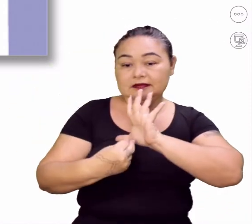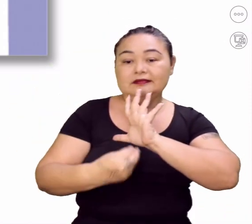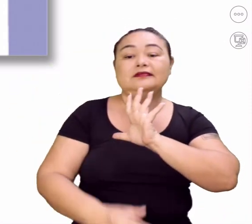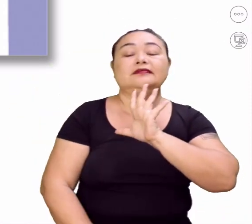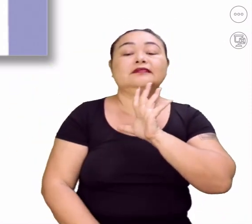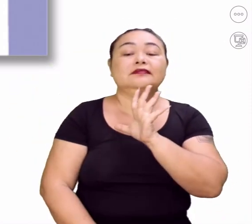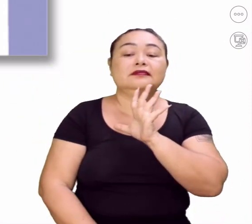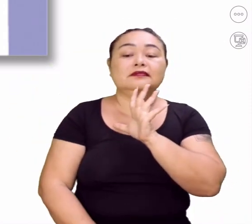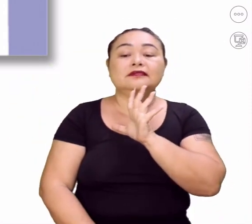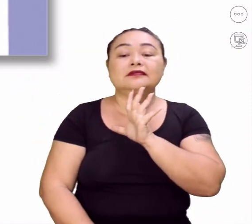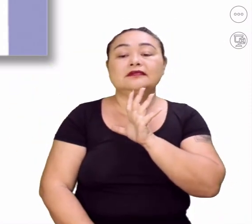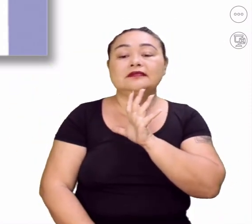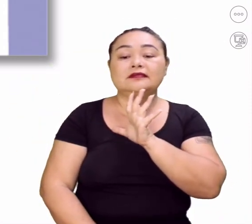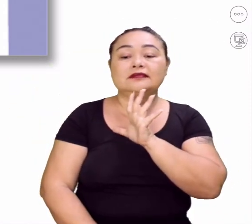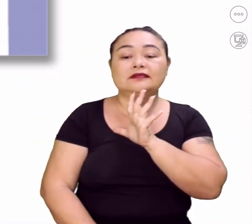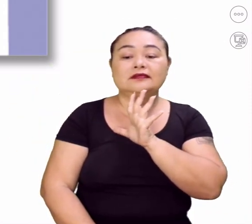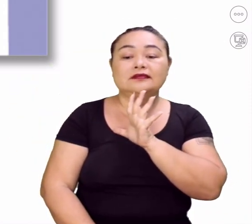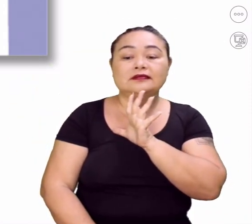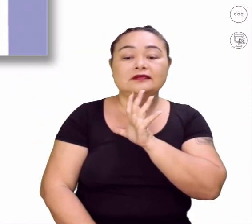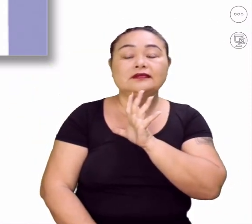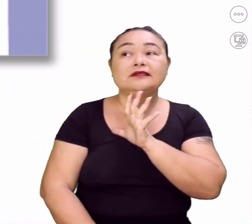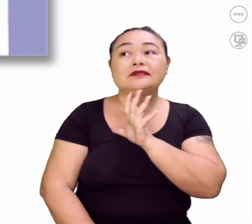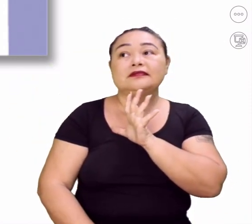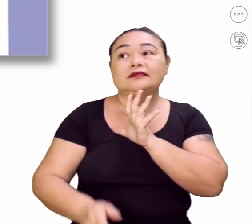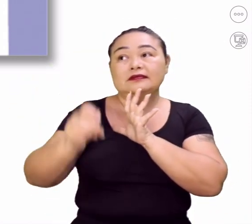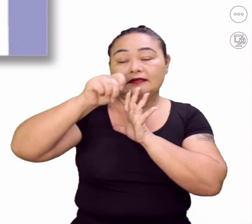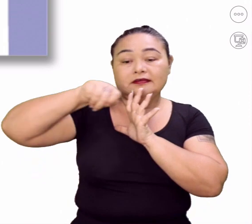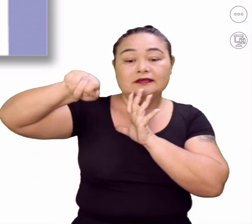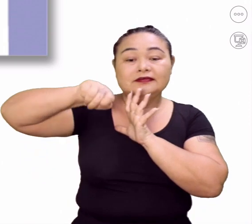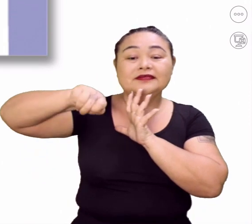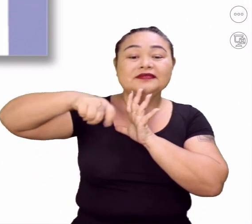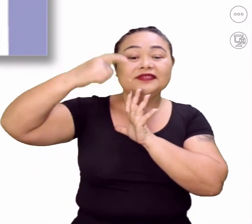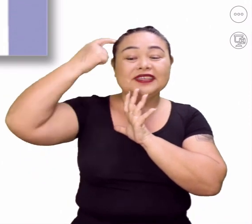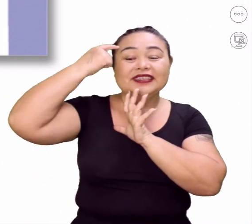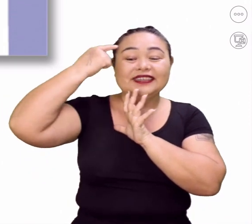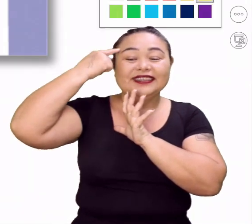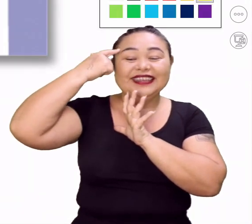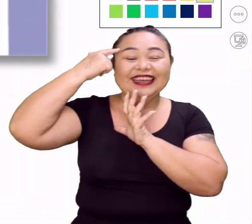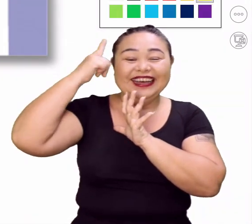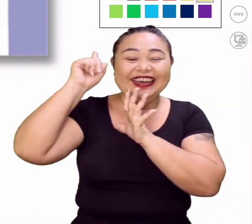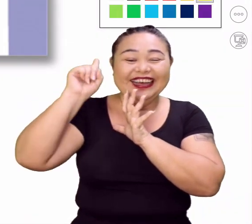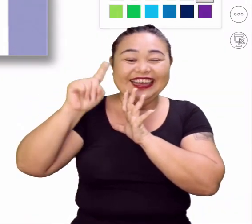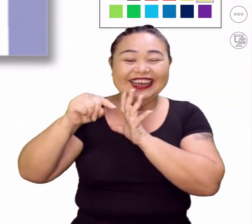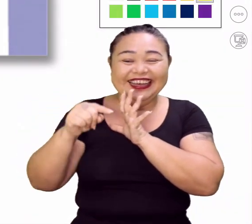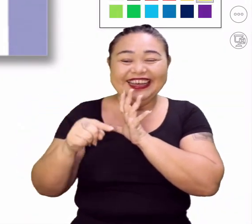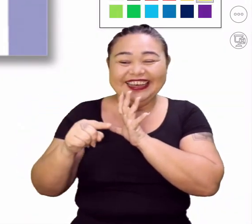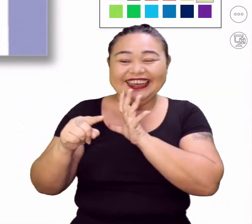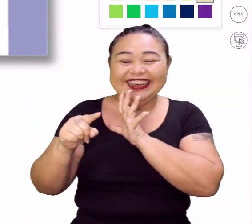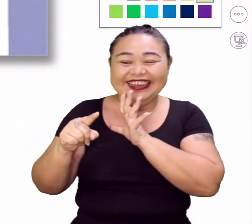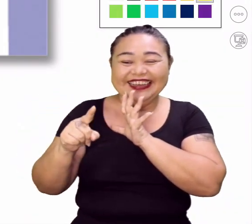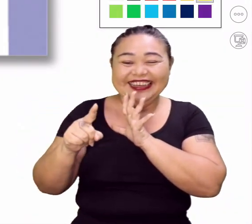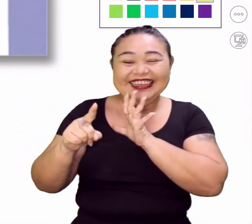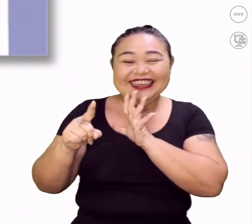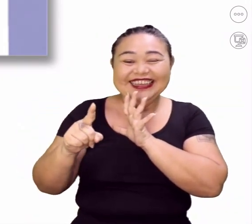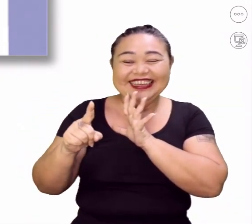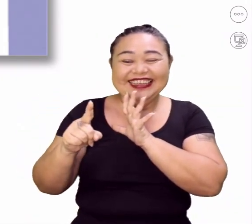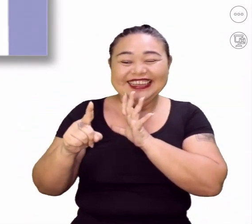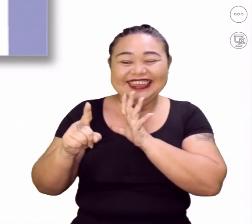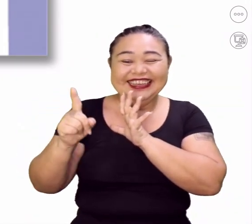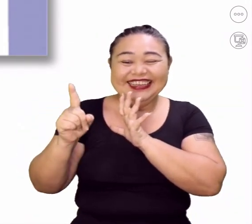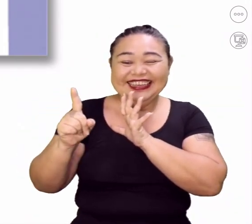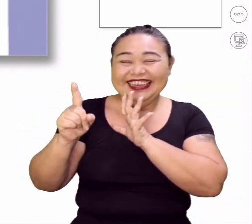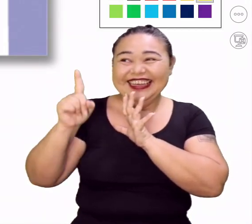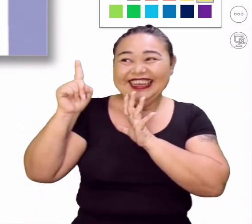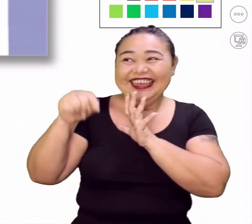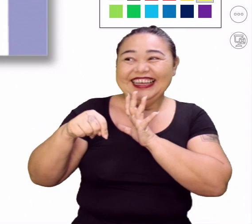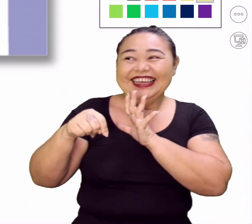Rogério, Oi. eu acabei riscando porque eu pensei que... Tava com a canetona, né? Eu pensei que